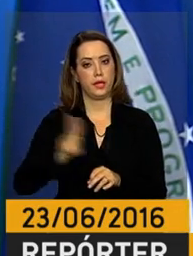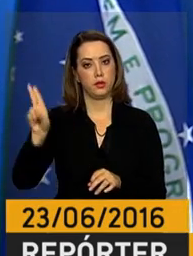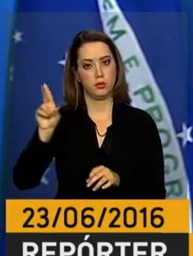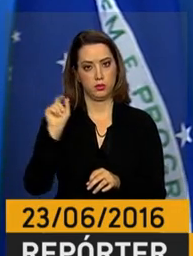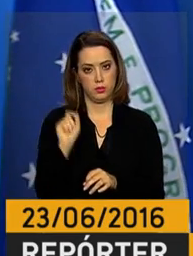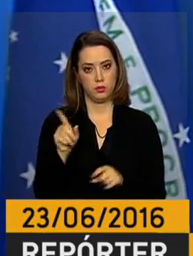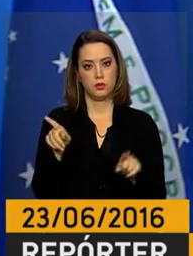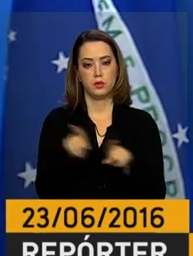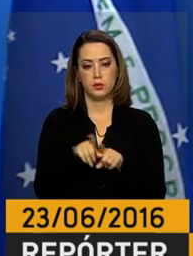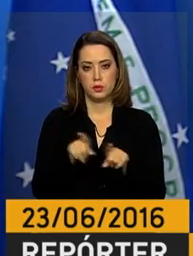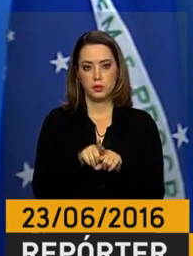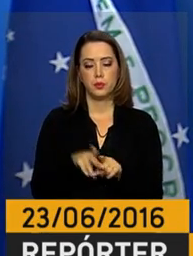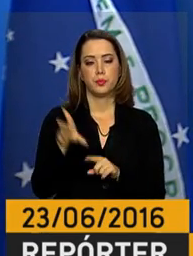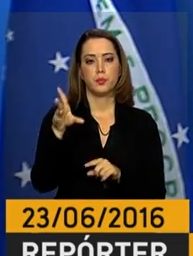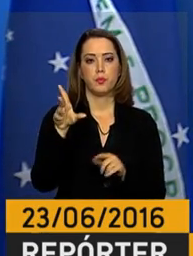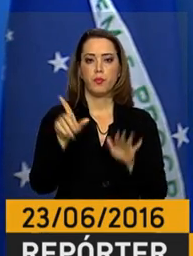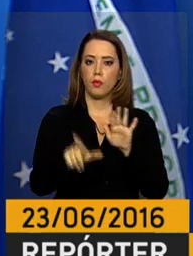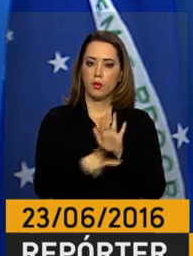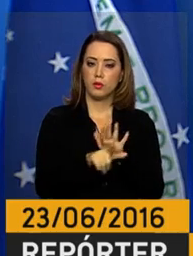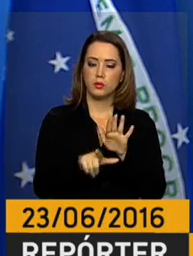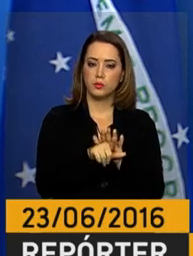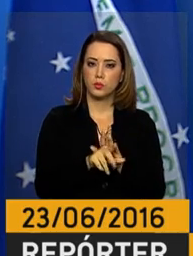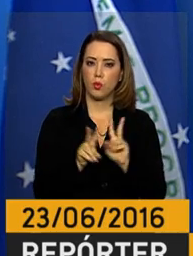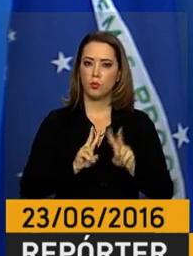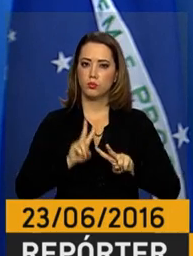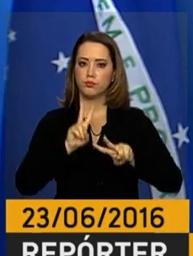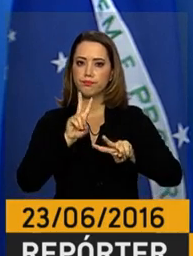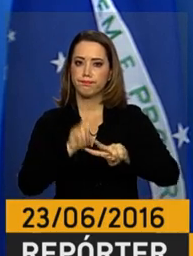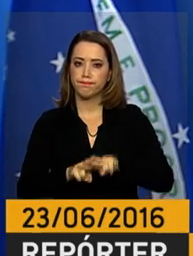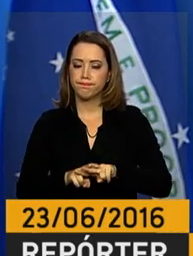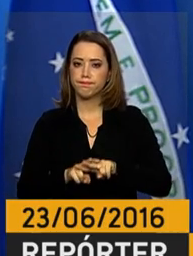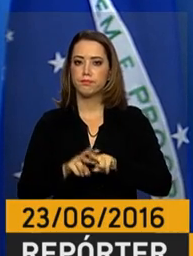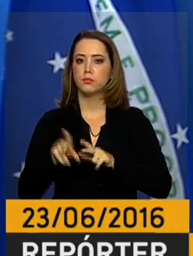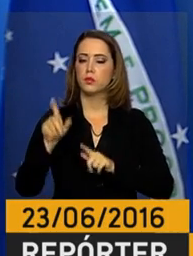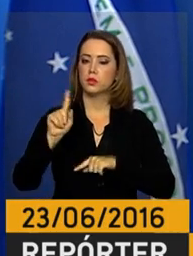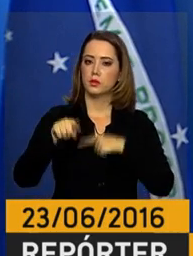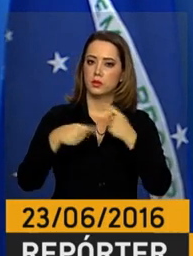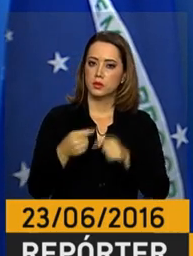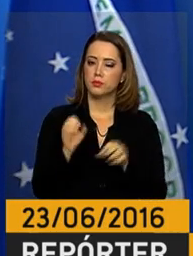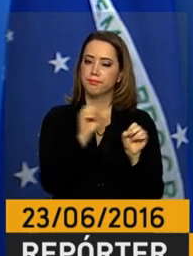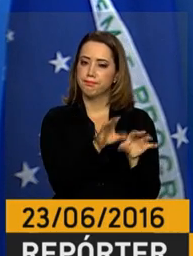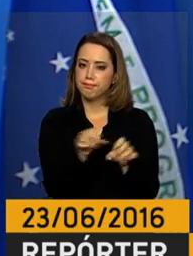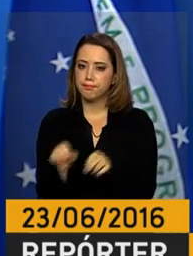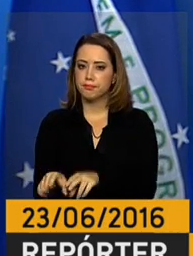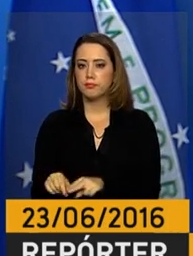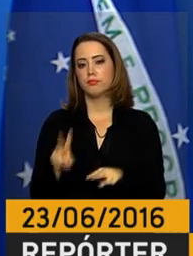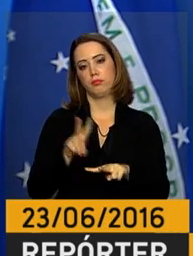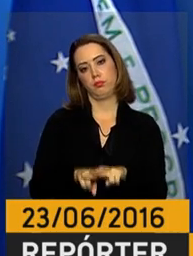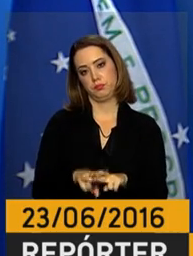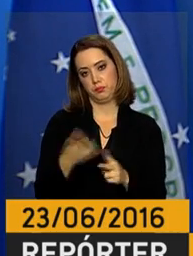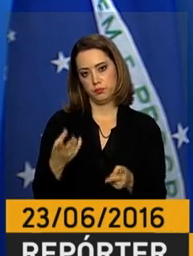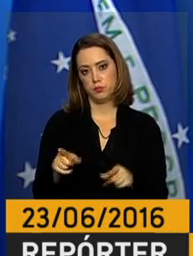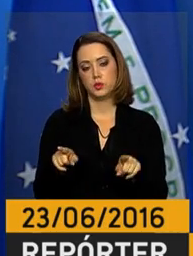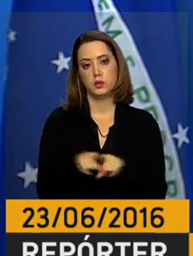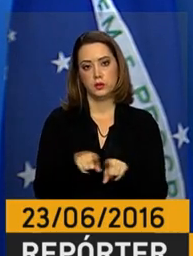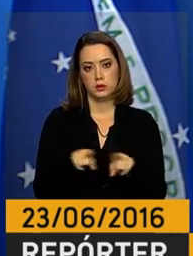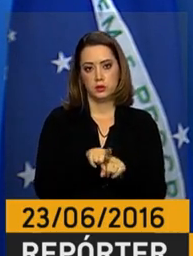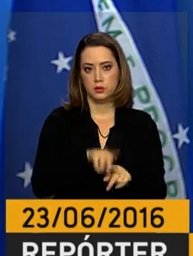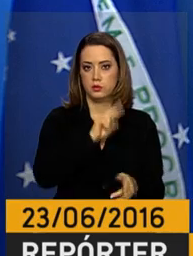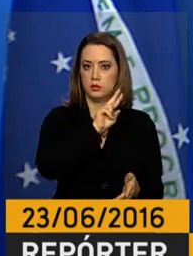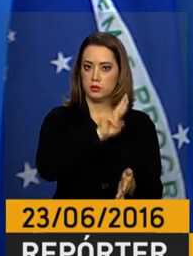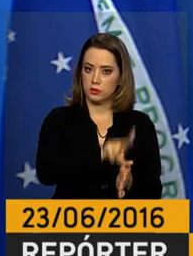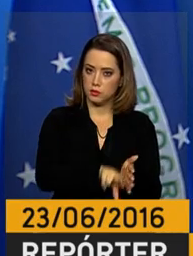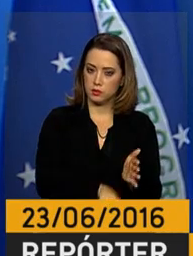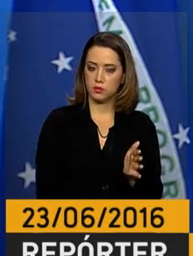sistema carcerário e do sistema de execução de medidas socioeducativas a lei sobre a convocação de magistrados